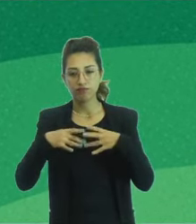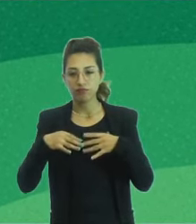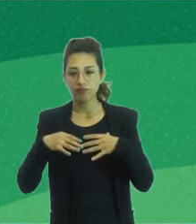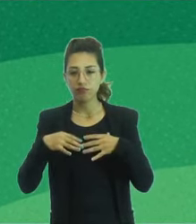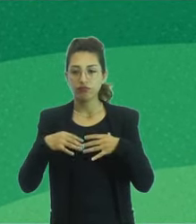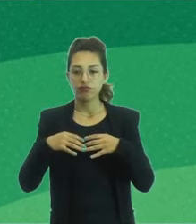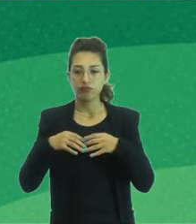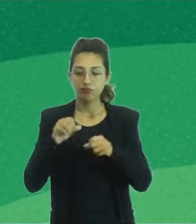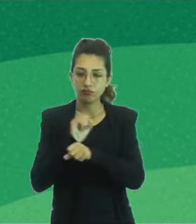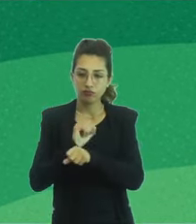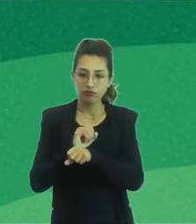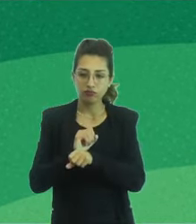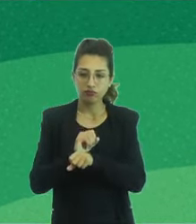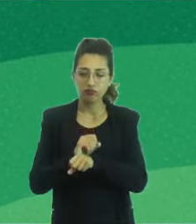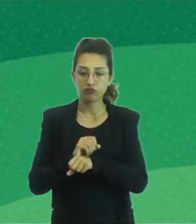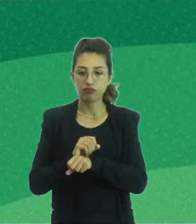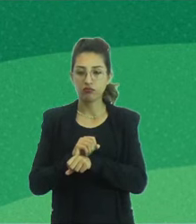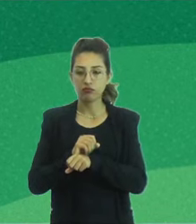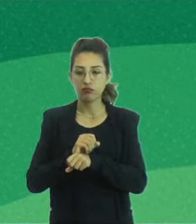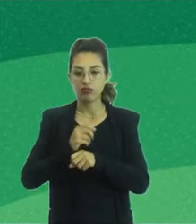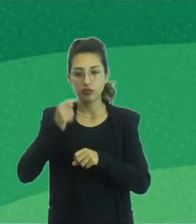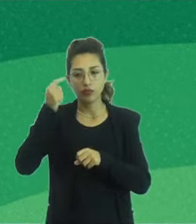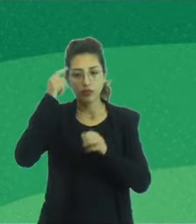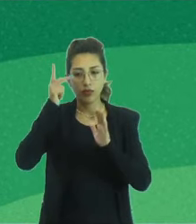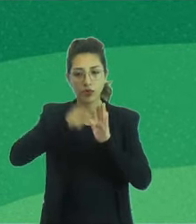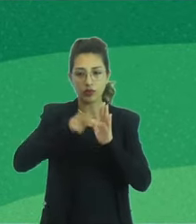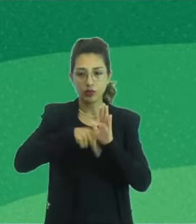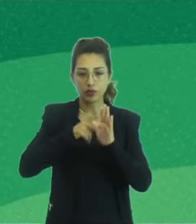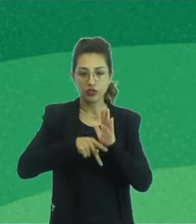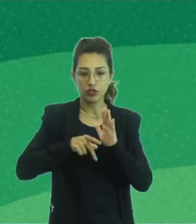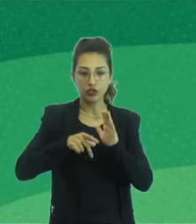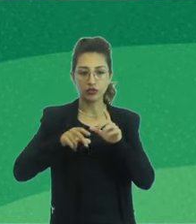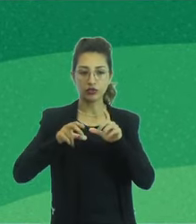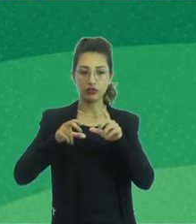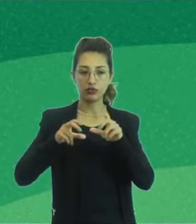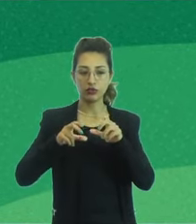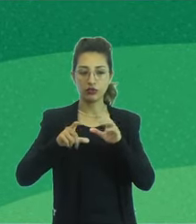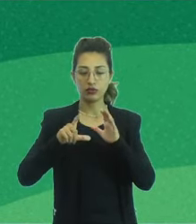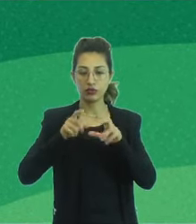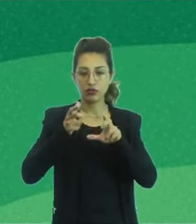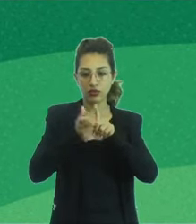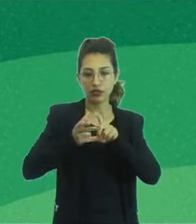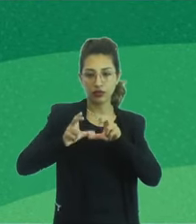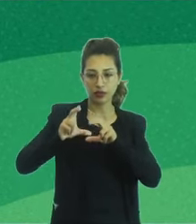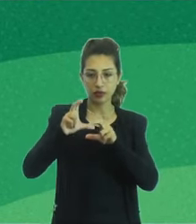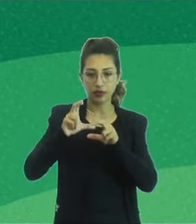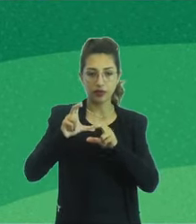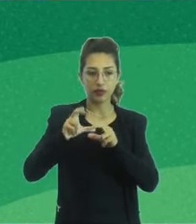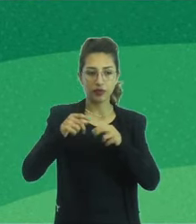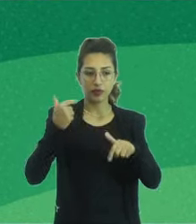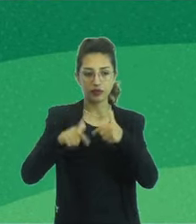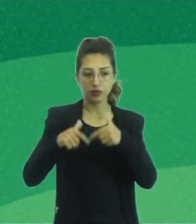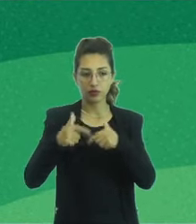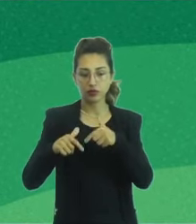projeto da Live de Python no que significava para mim como essas coisas funcionavam